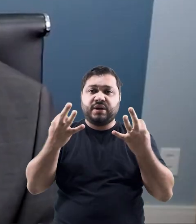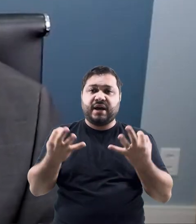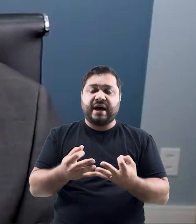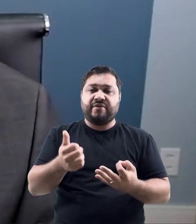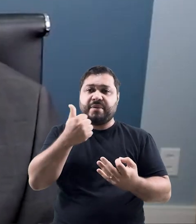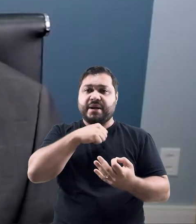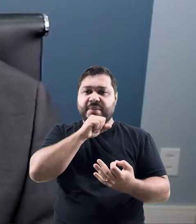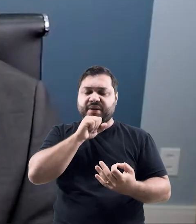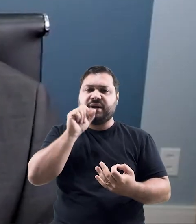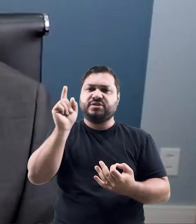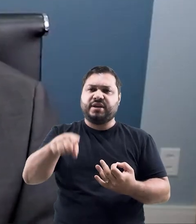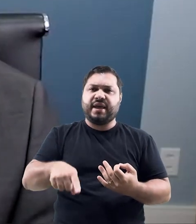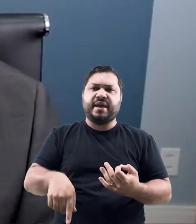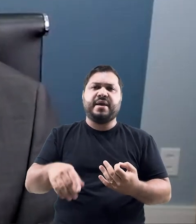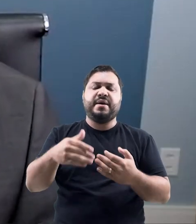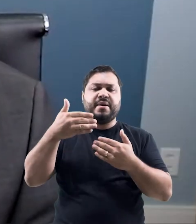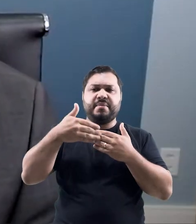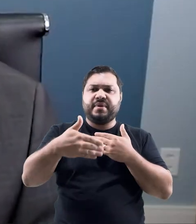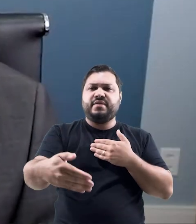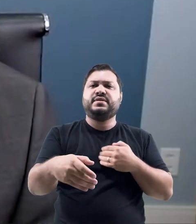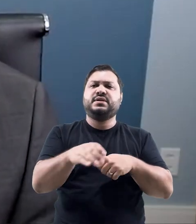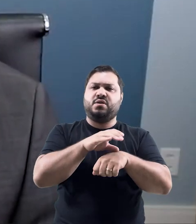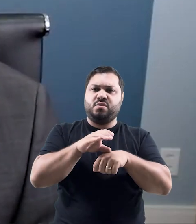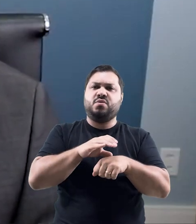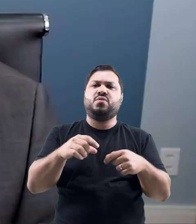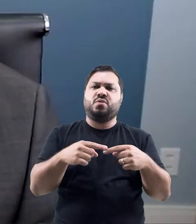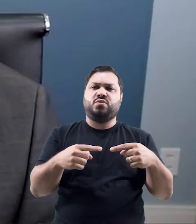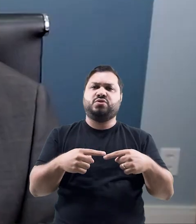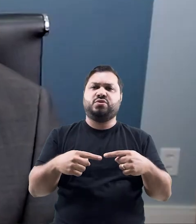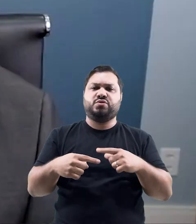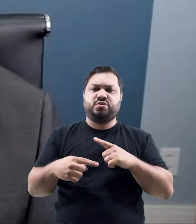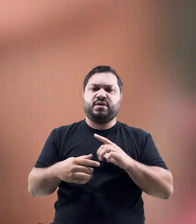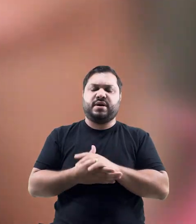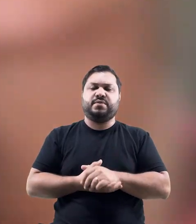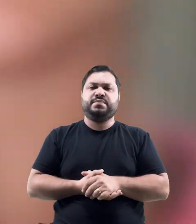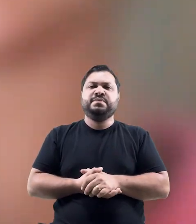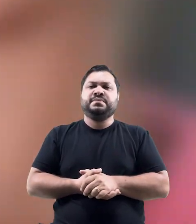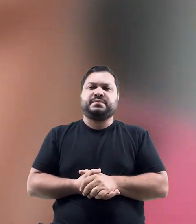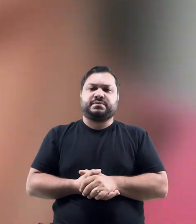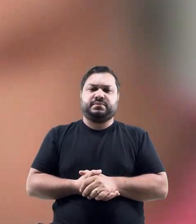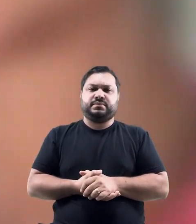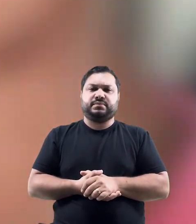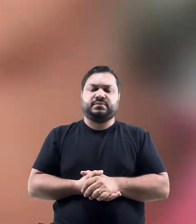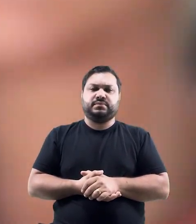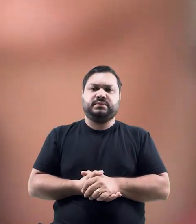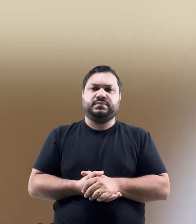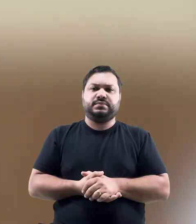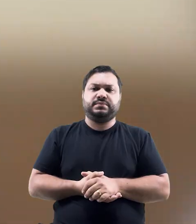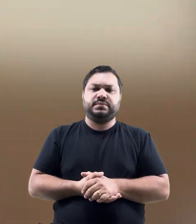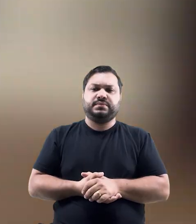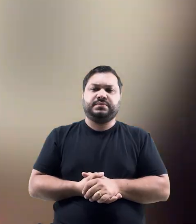e à maternidade são previsões constitucionais.